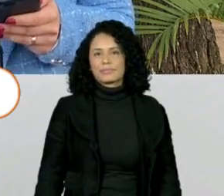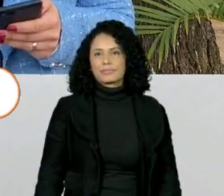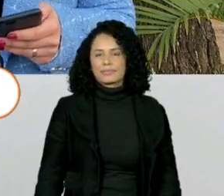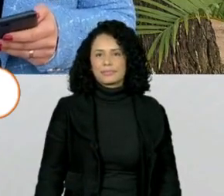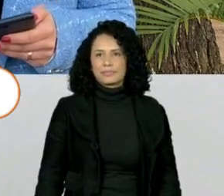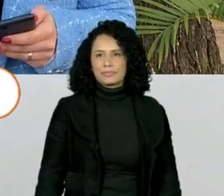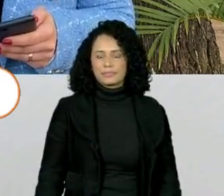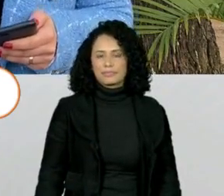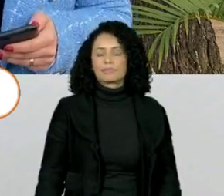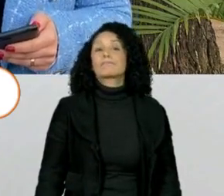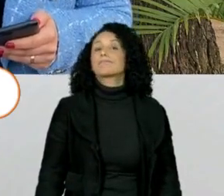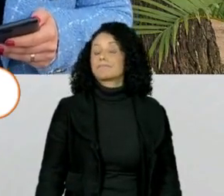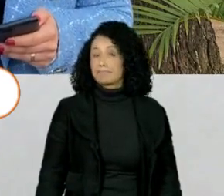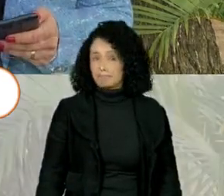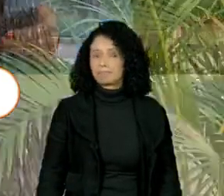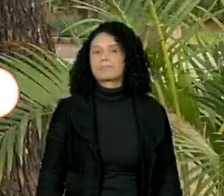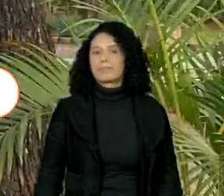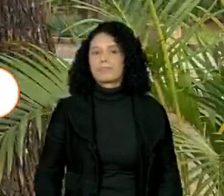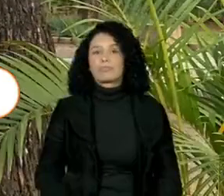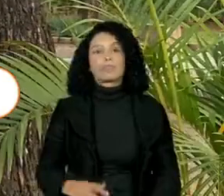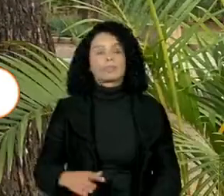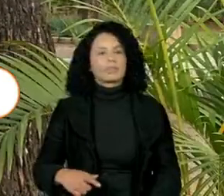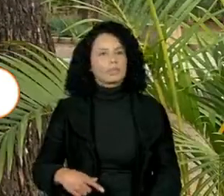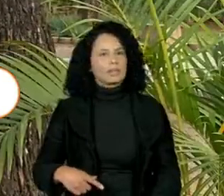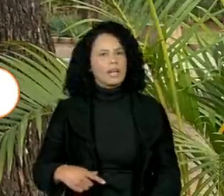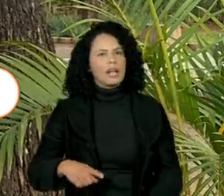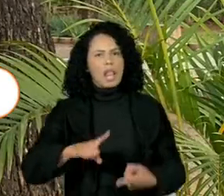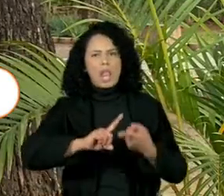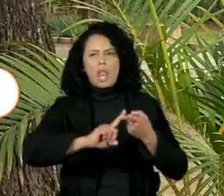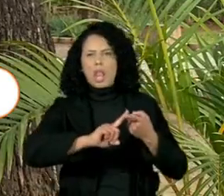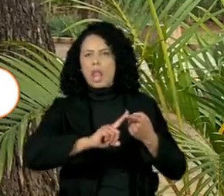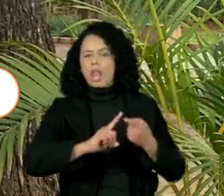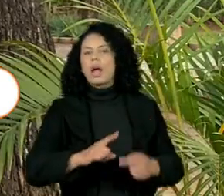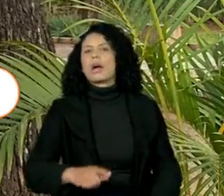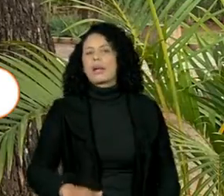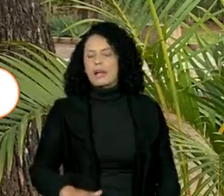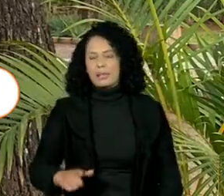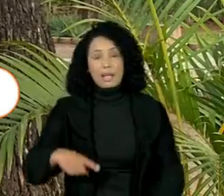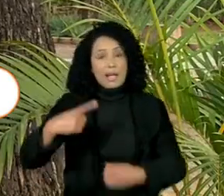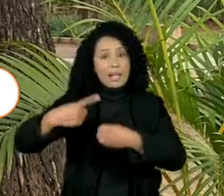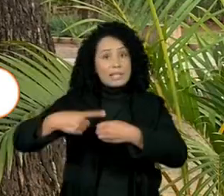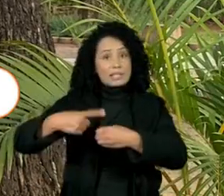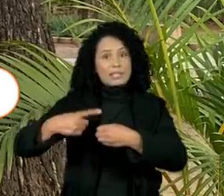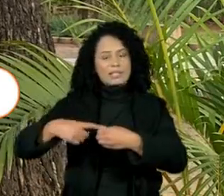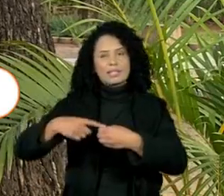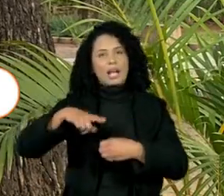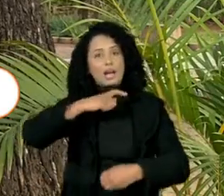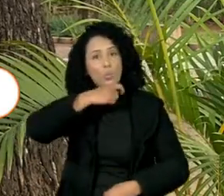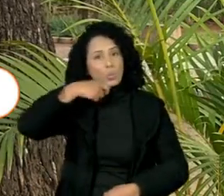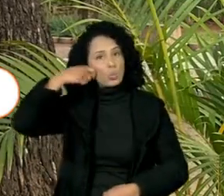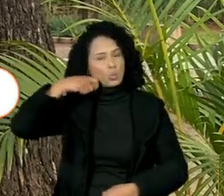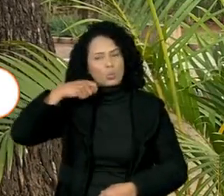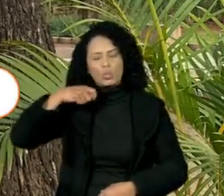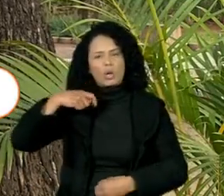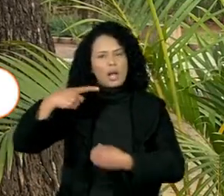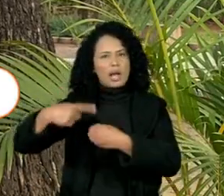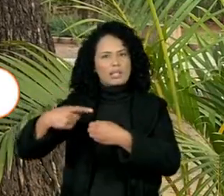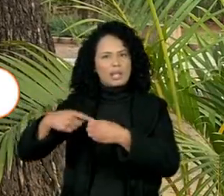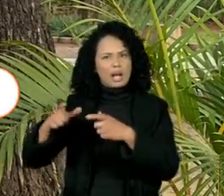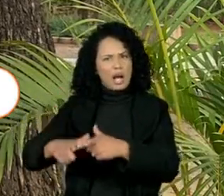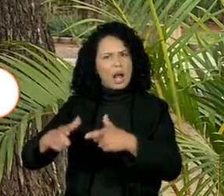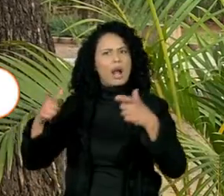Edu, essas acusações são em relação à cidade de Kharkiv, a segunda maior da Ucrânia. A Anistia afirma que a Rússia usou bombas